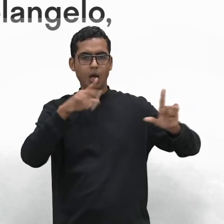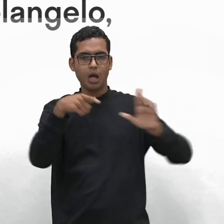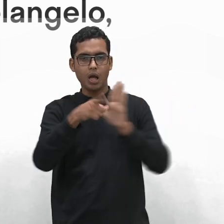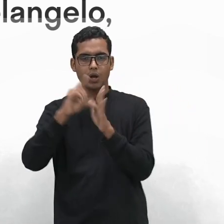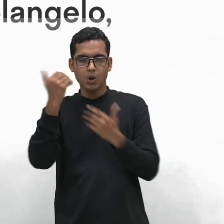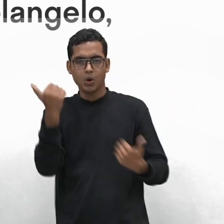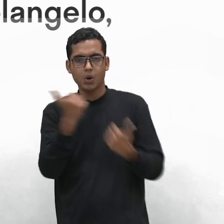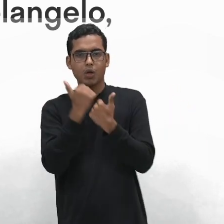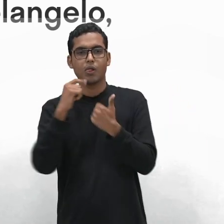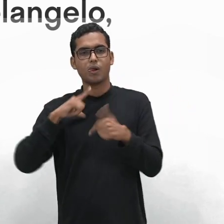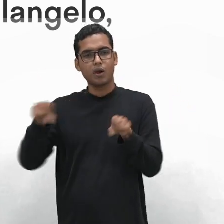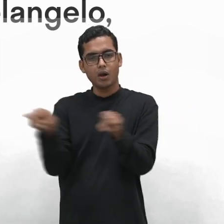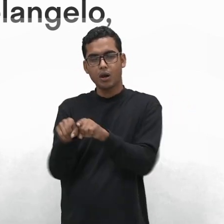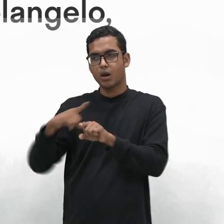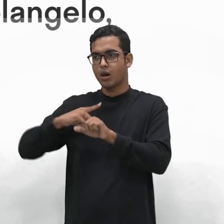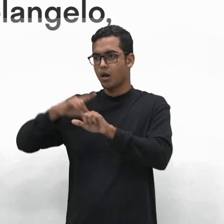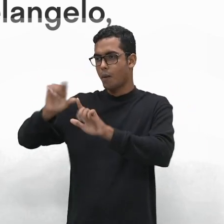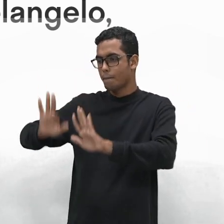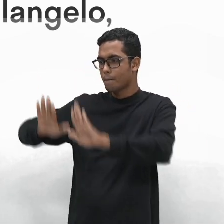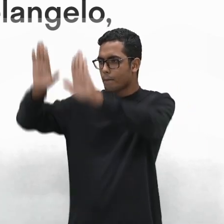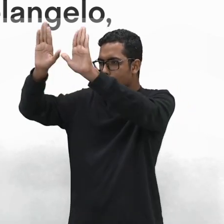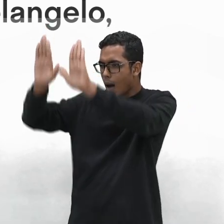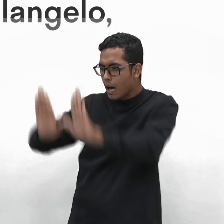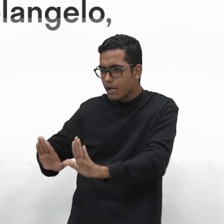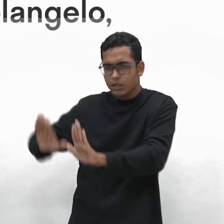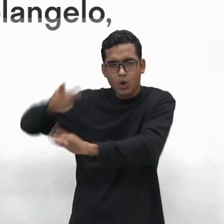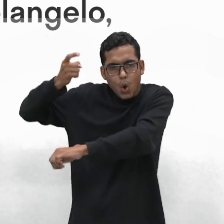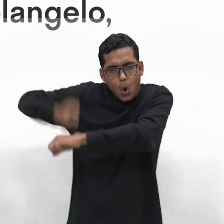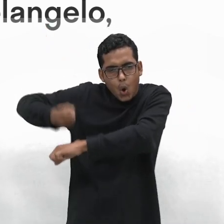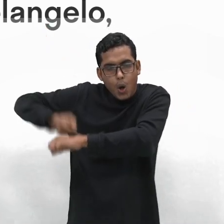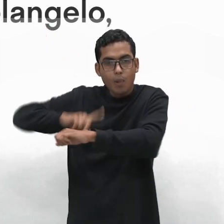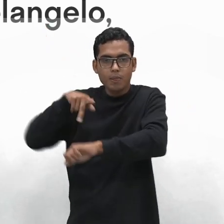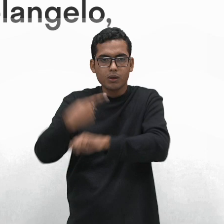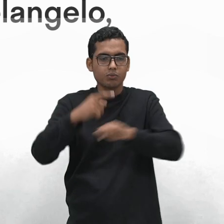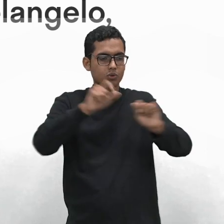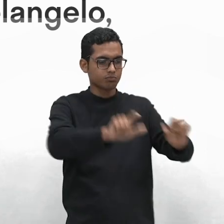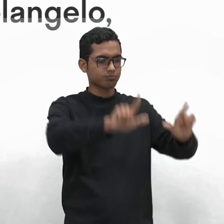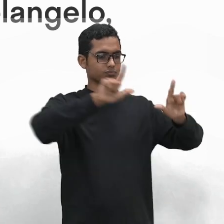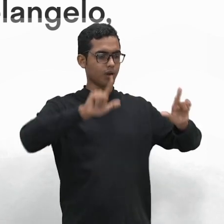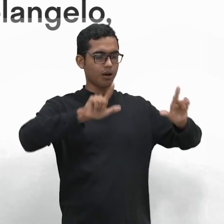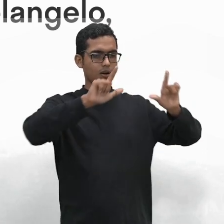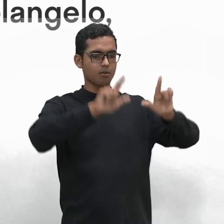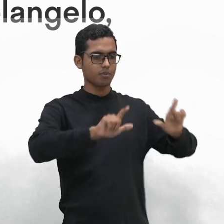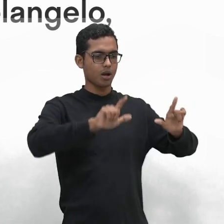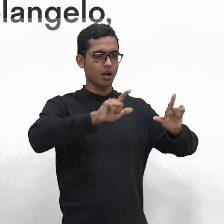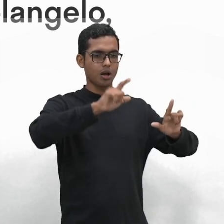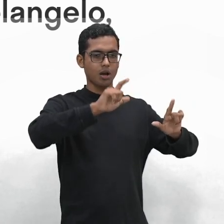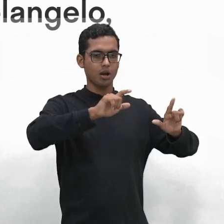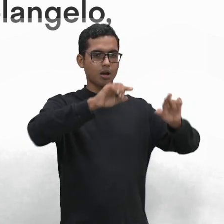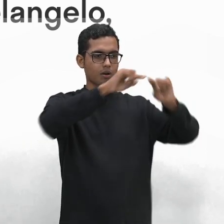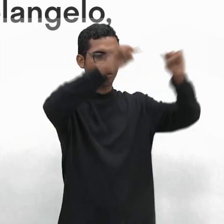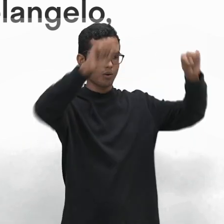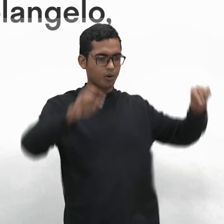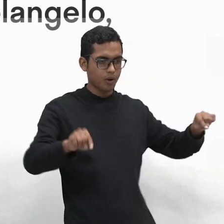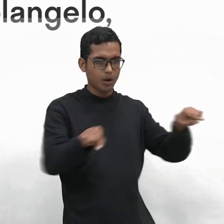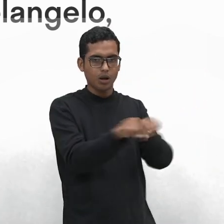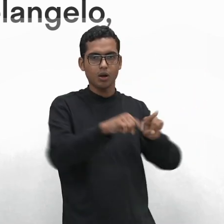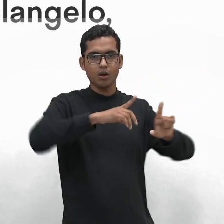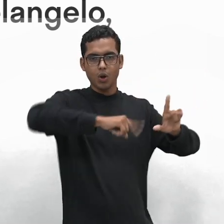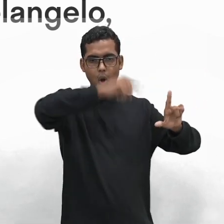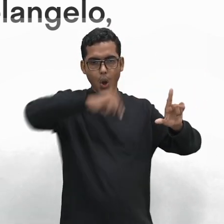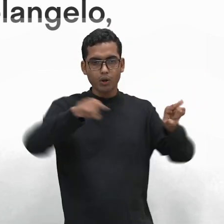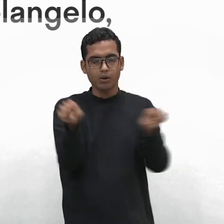as paredes e etc. Esculturas em mármore e ar fresco. Então, nós temos aí como os artistas notáveis, nós